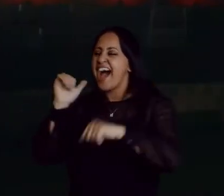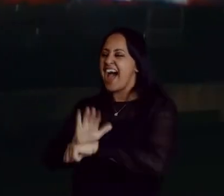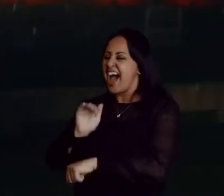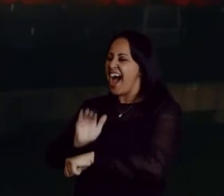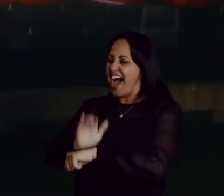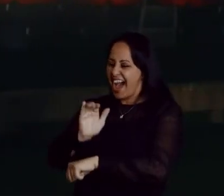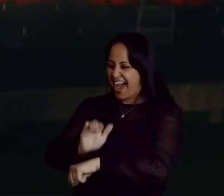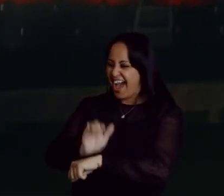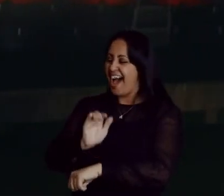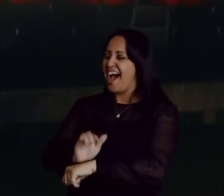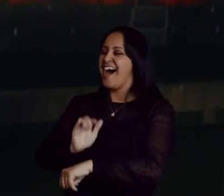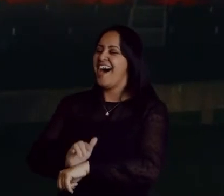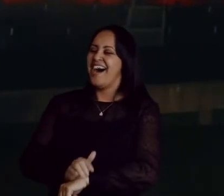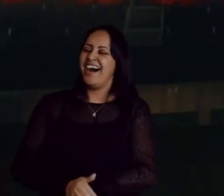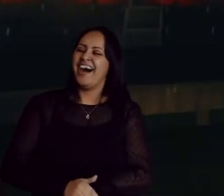Aleluia.